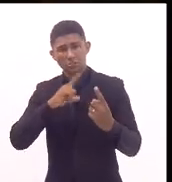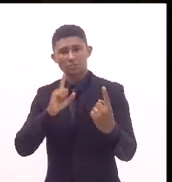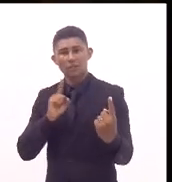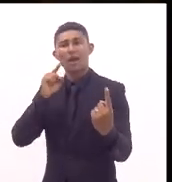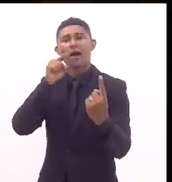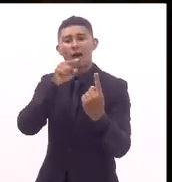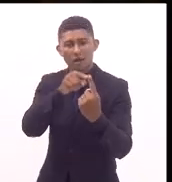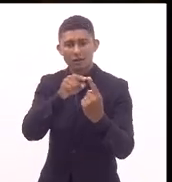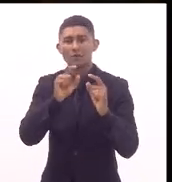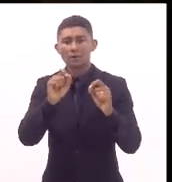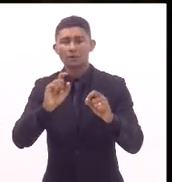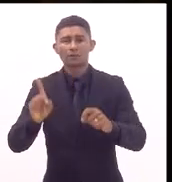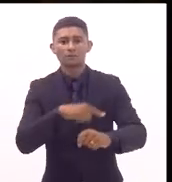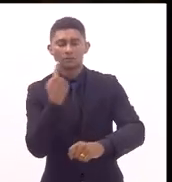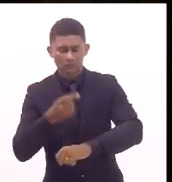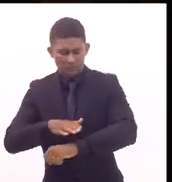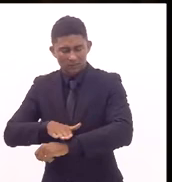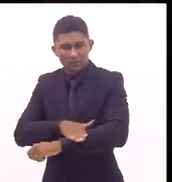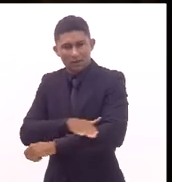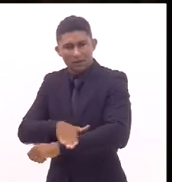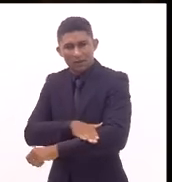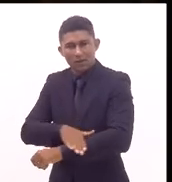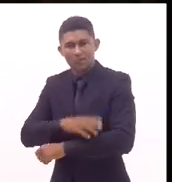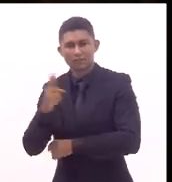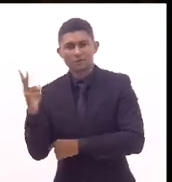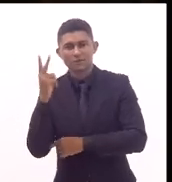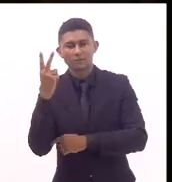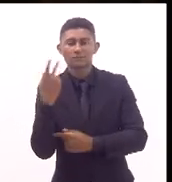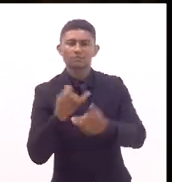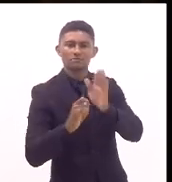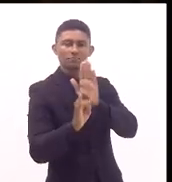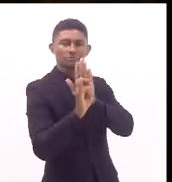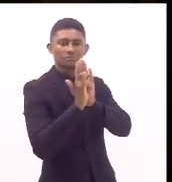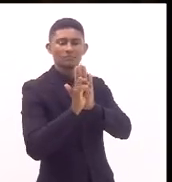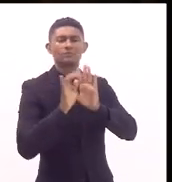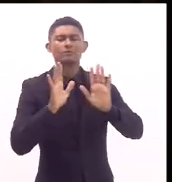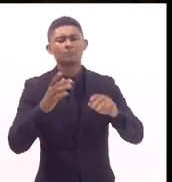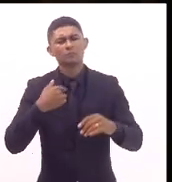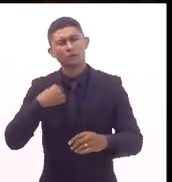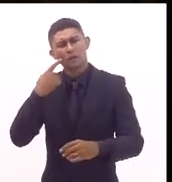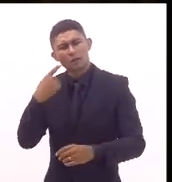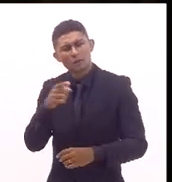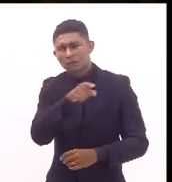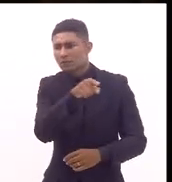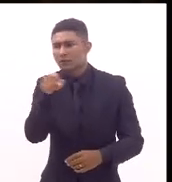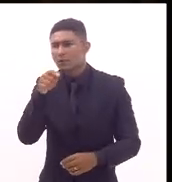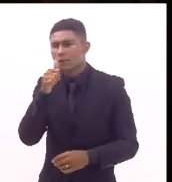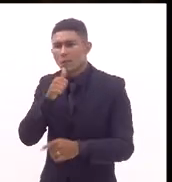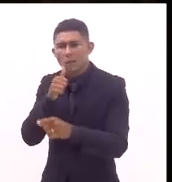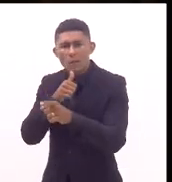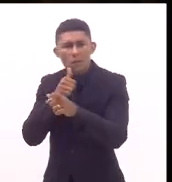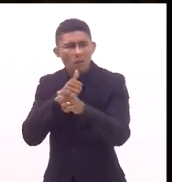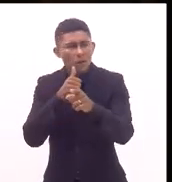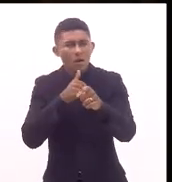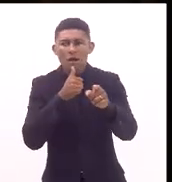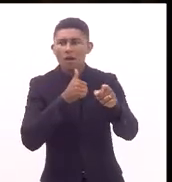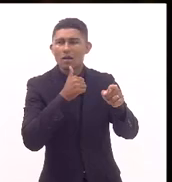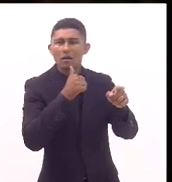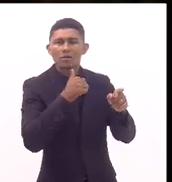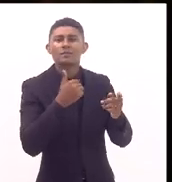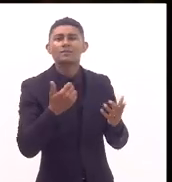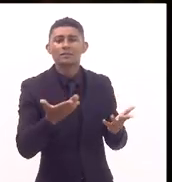realizar a nossa raça e a nossa identidade mas eu via nas mulheres aonde